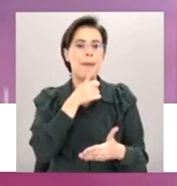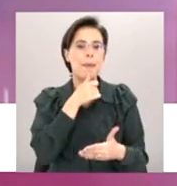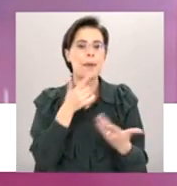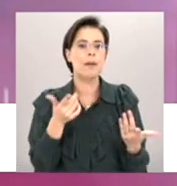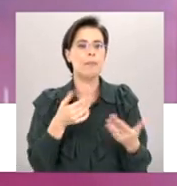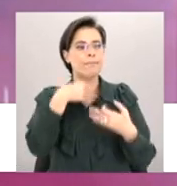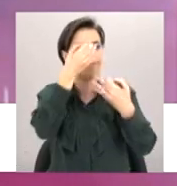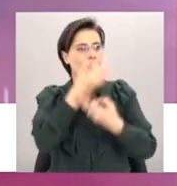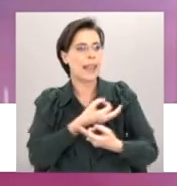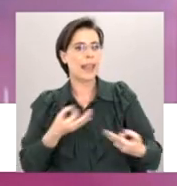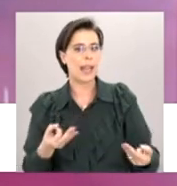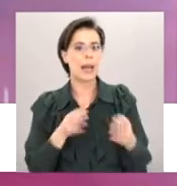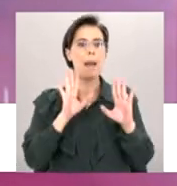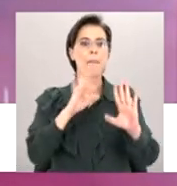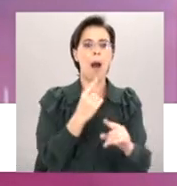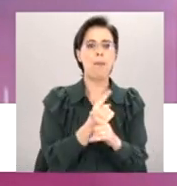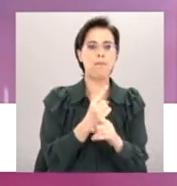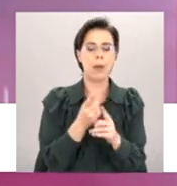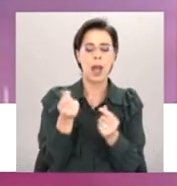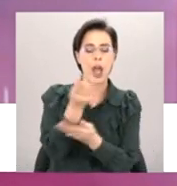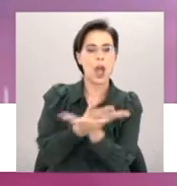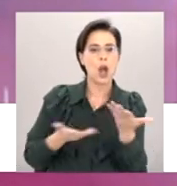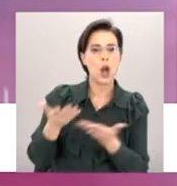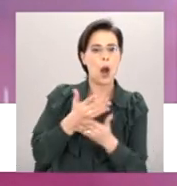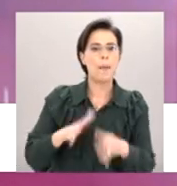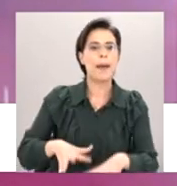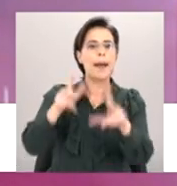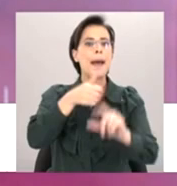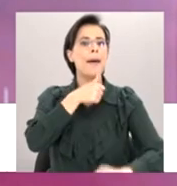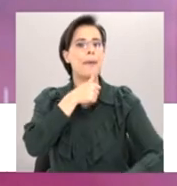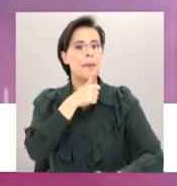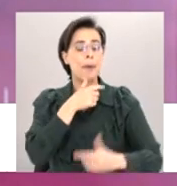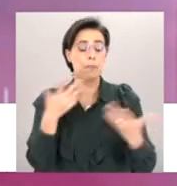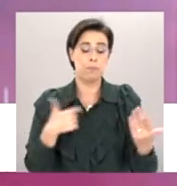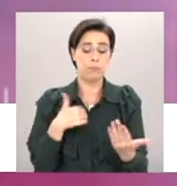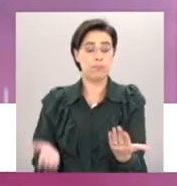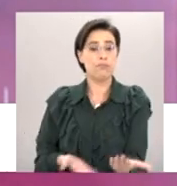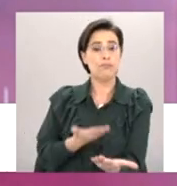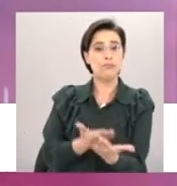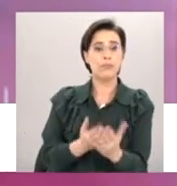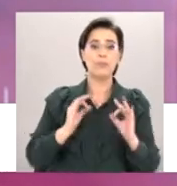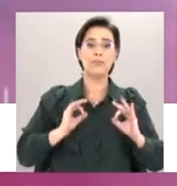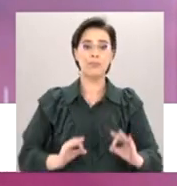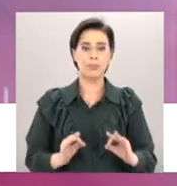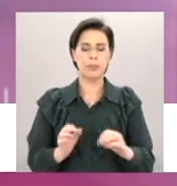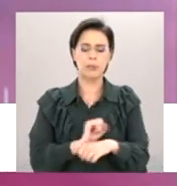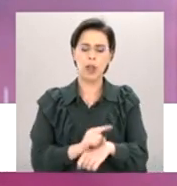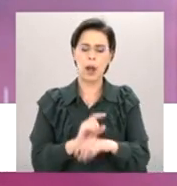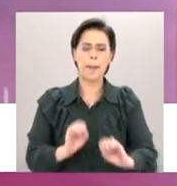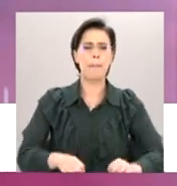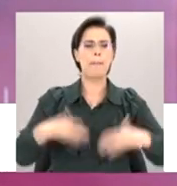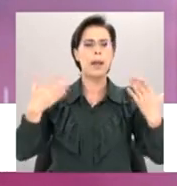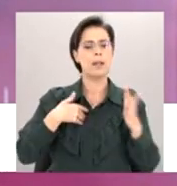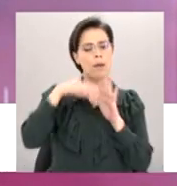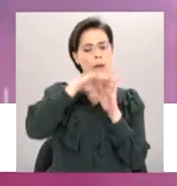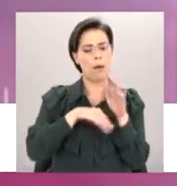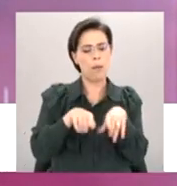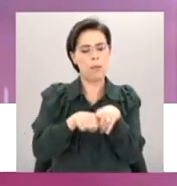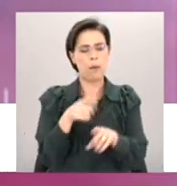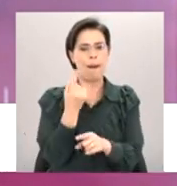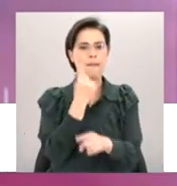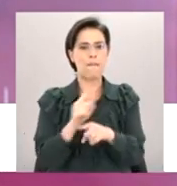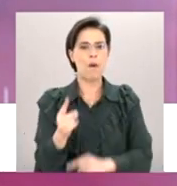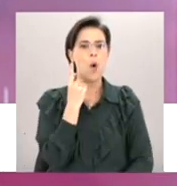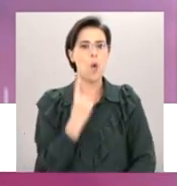vida mais mais digna mas também do toda a economia progredir e quando nós propusemos logo do início nosso programa político uma